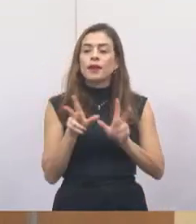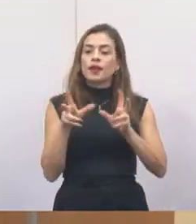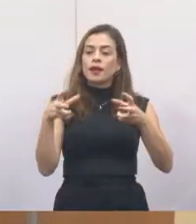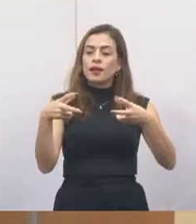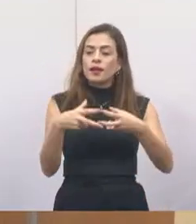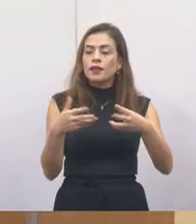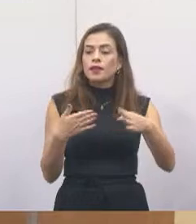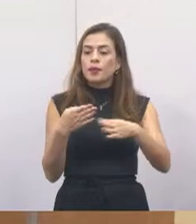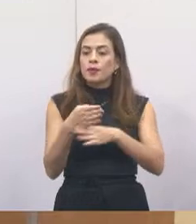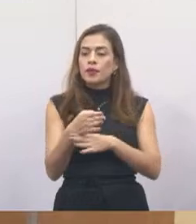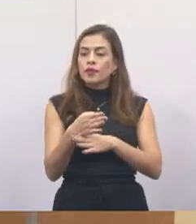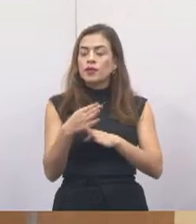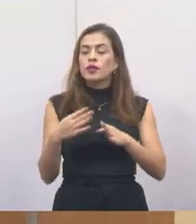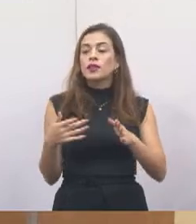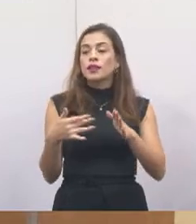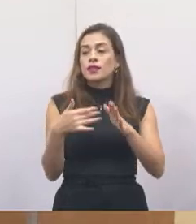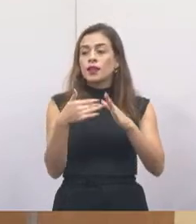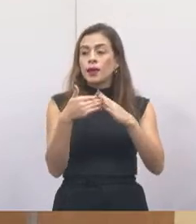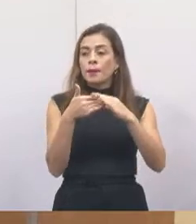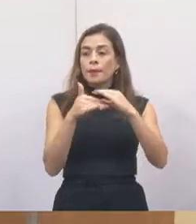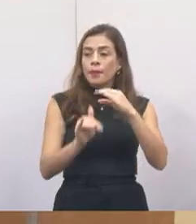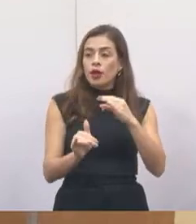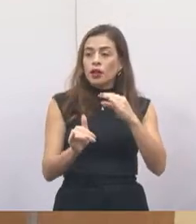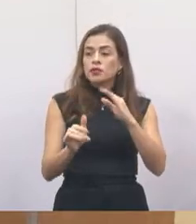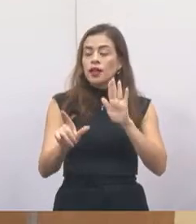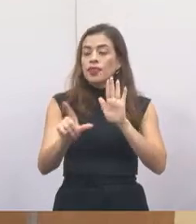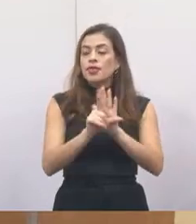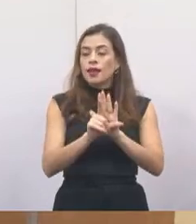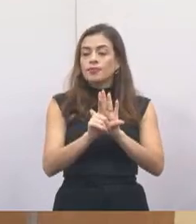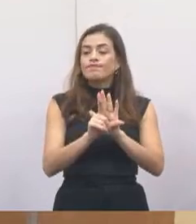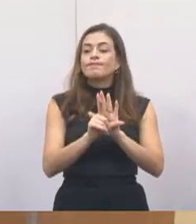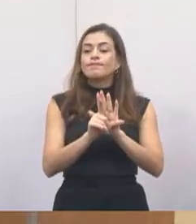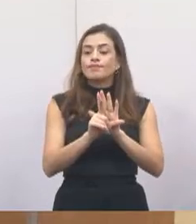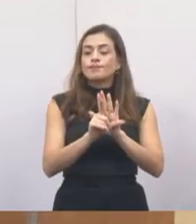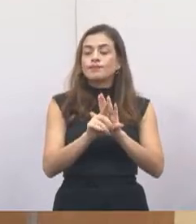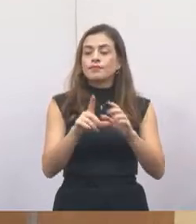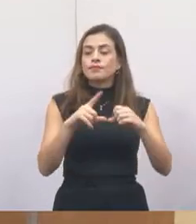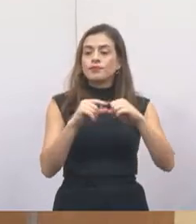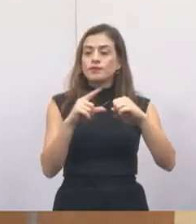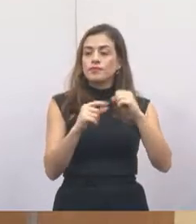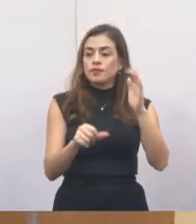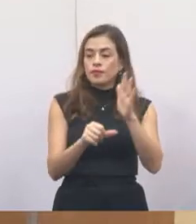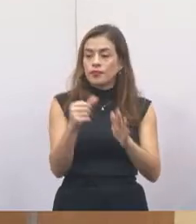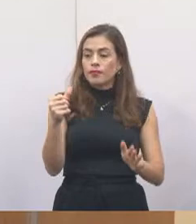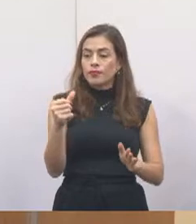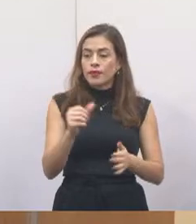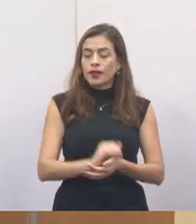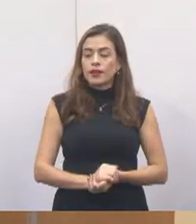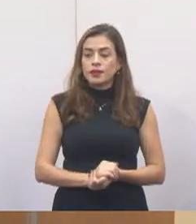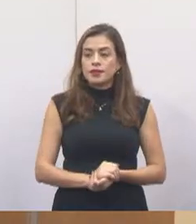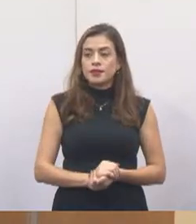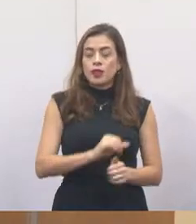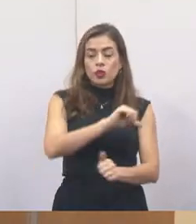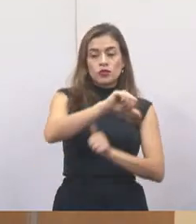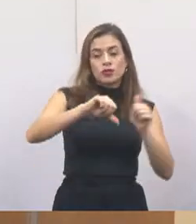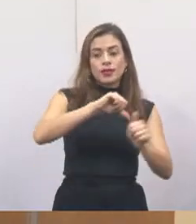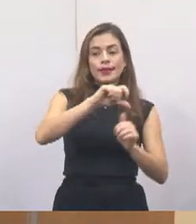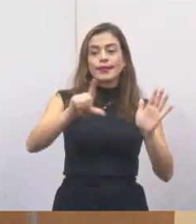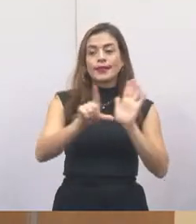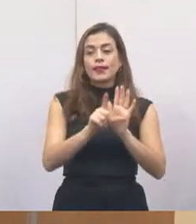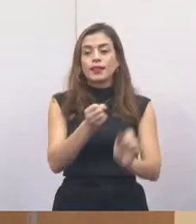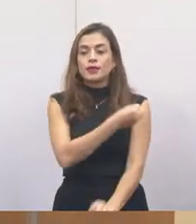aprovou, ele sanciona e promulga a seguinte lei. Artigo 1º. Fica alterado a Lei